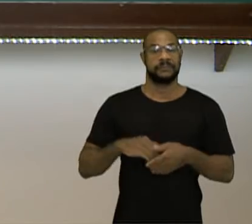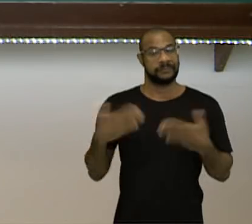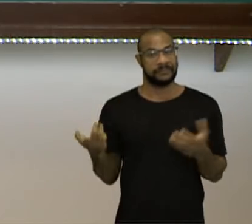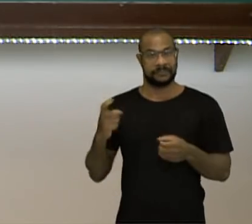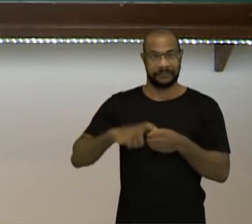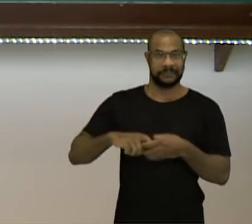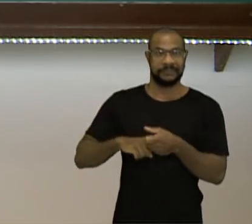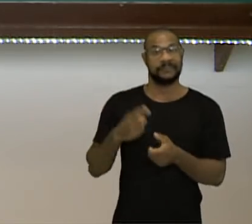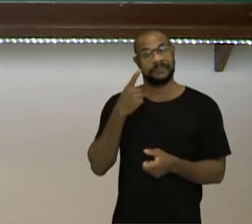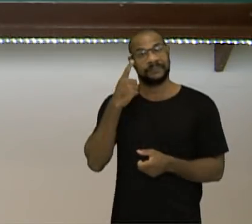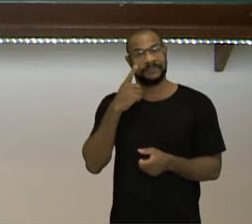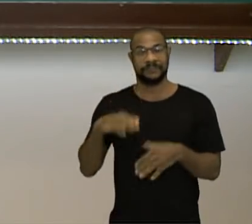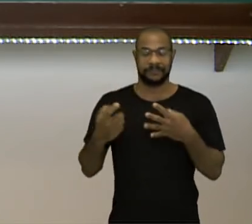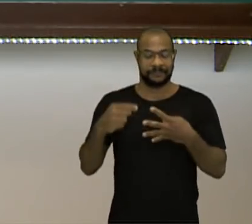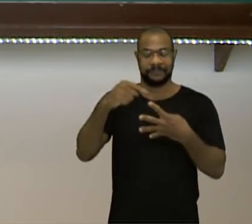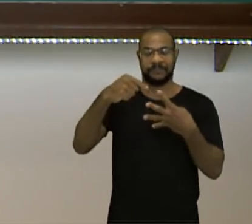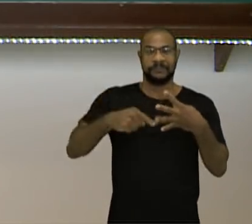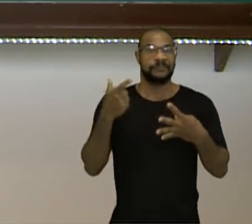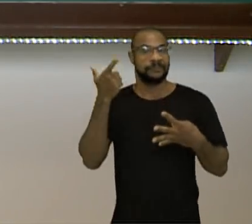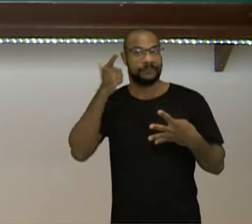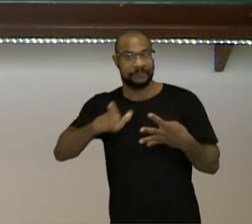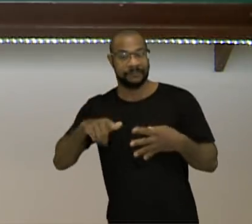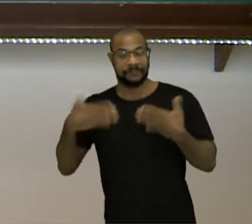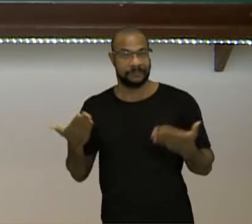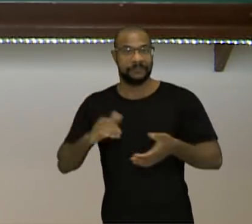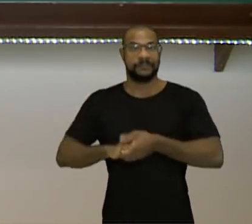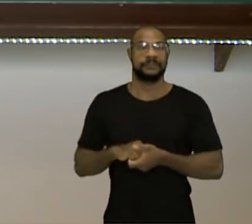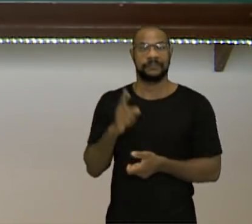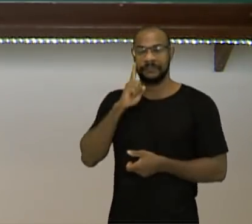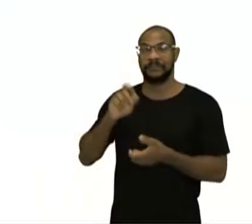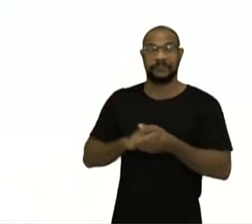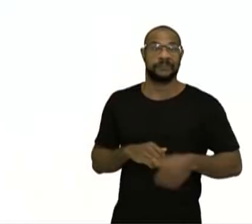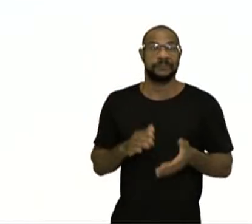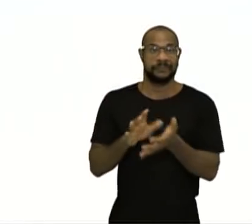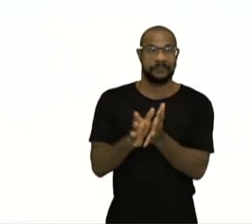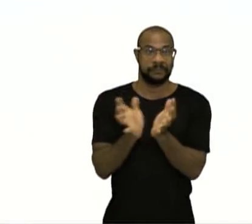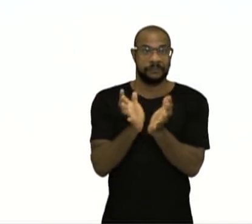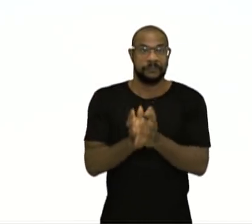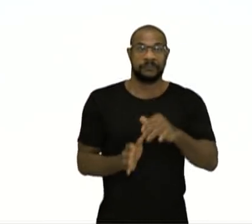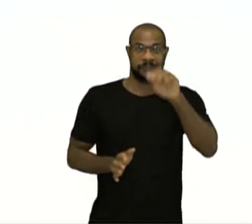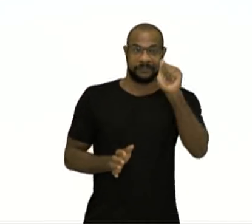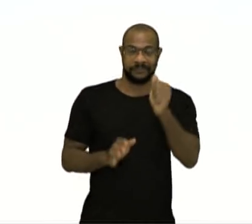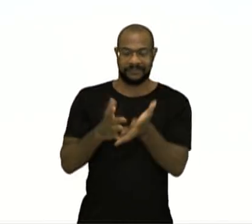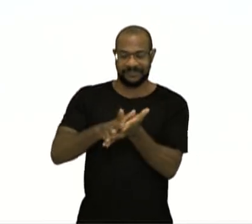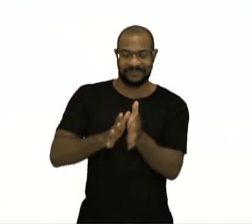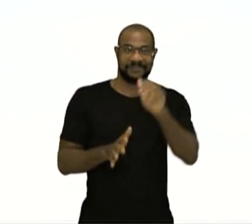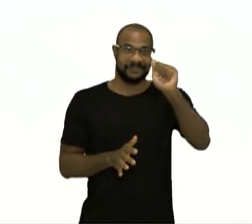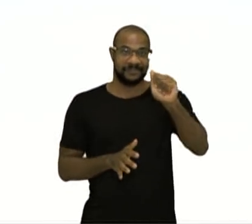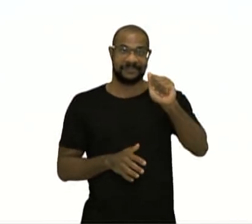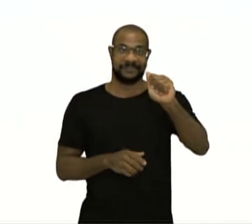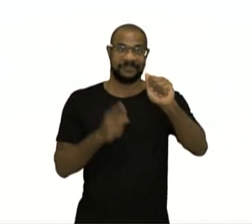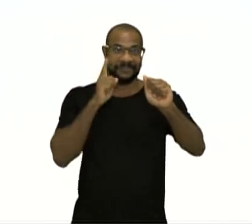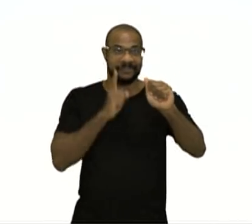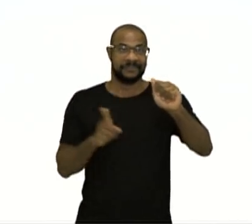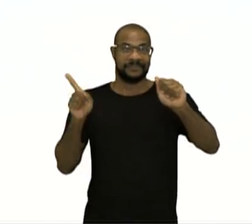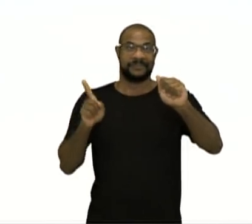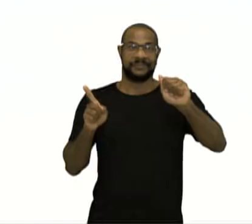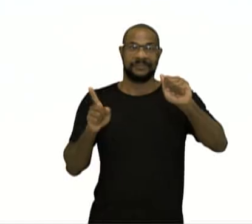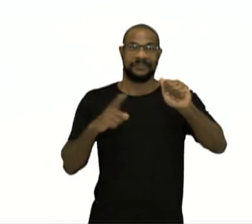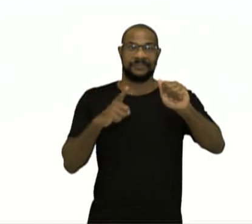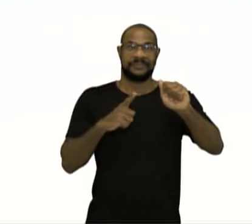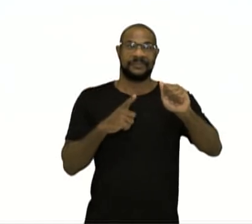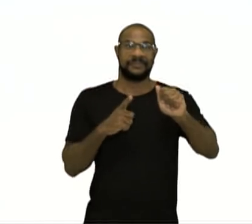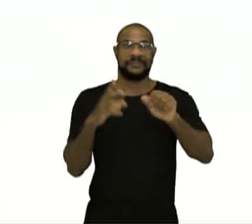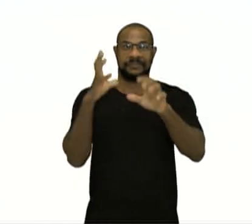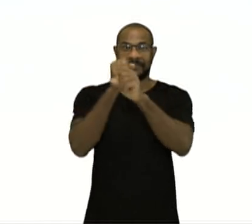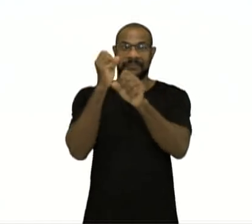Voltamos, vamos conferir então? Para o samba A, tem aqui a expressão montada, nós fazemos a